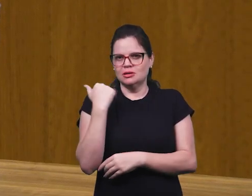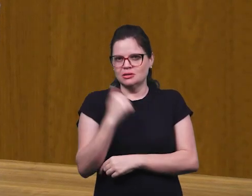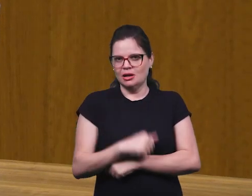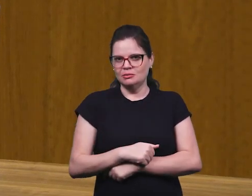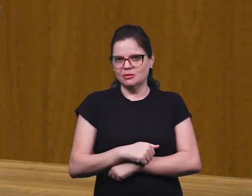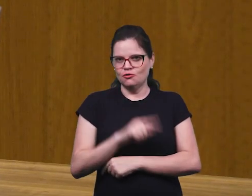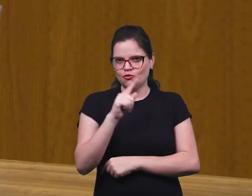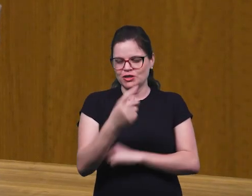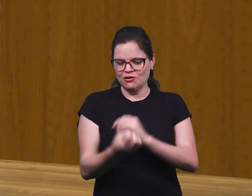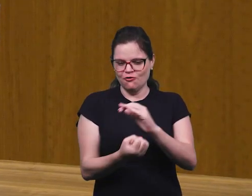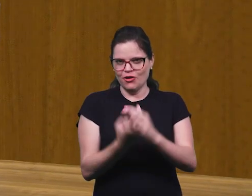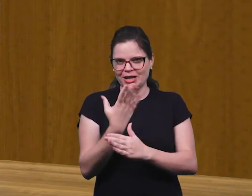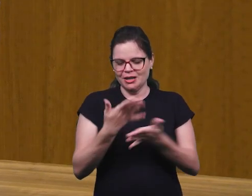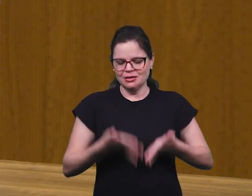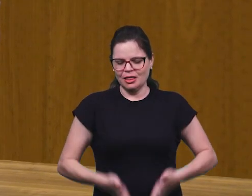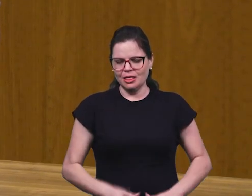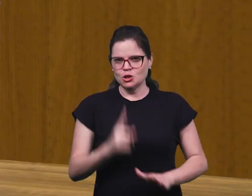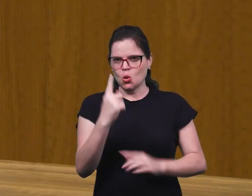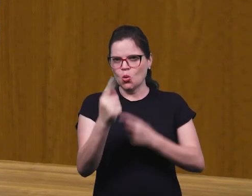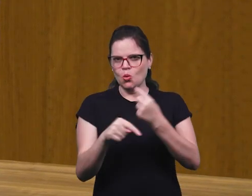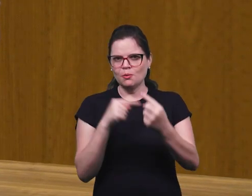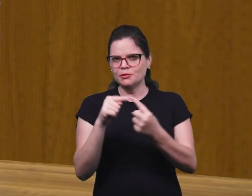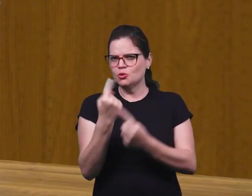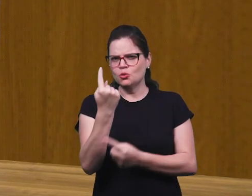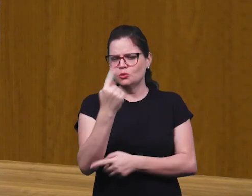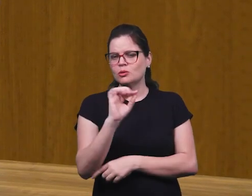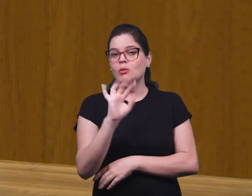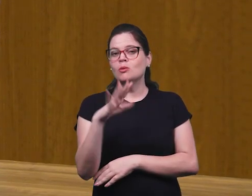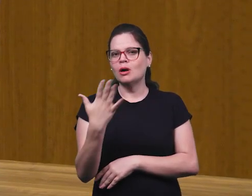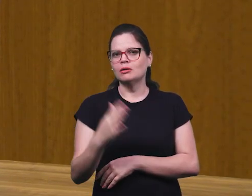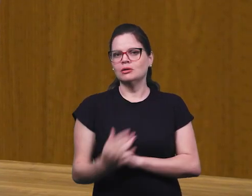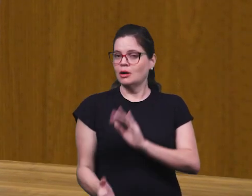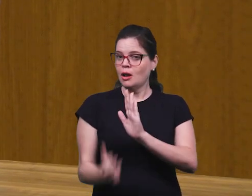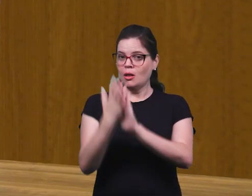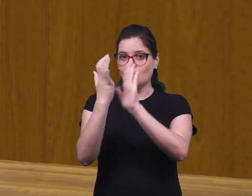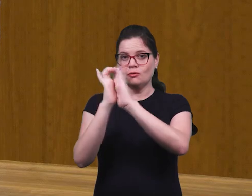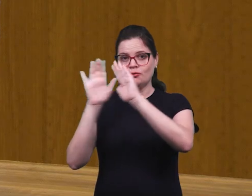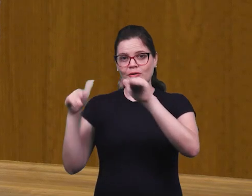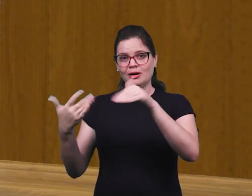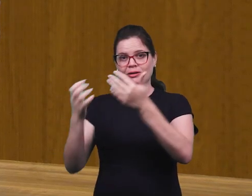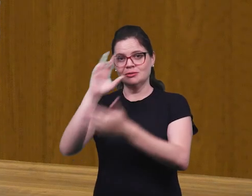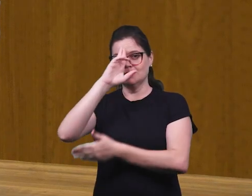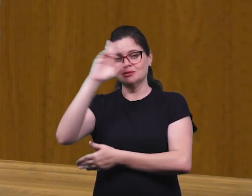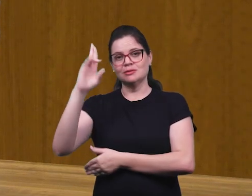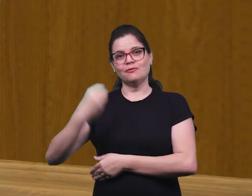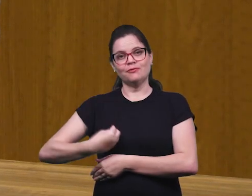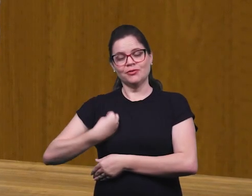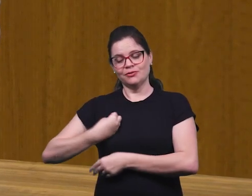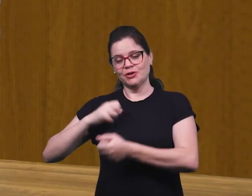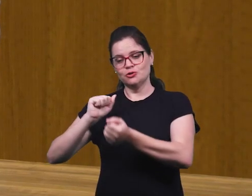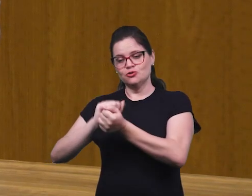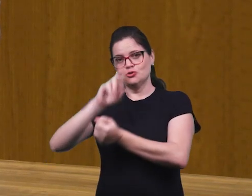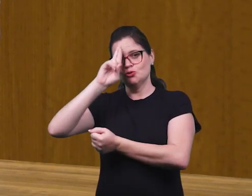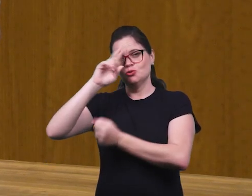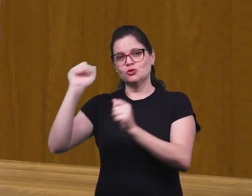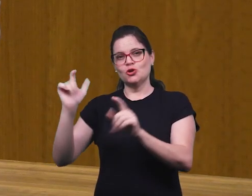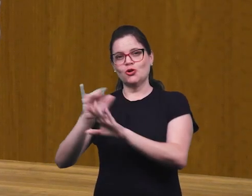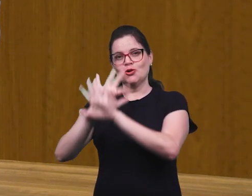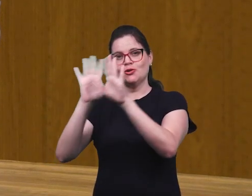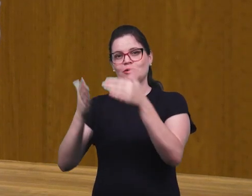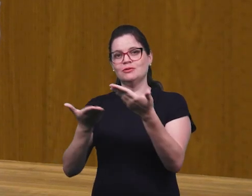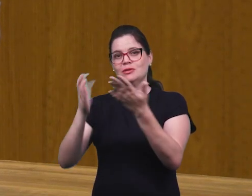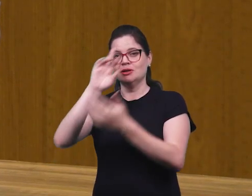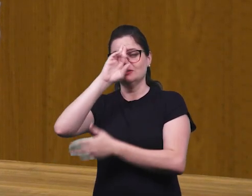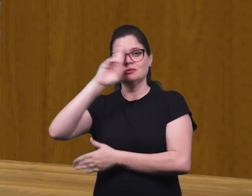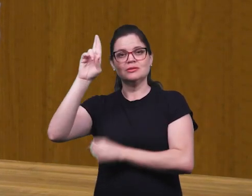foi criado? Você está nos assistindo aqui? É para louvar ao Senhor. É para viver uma eternidade glorificando e